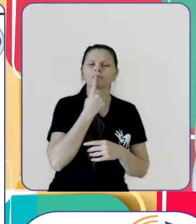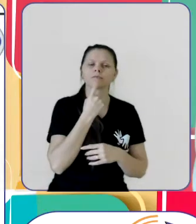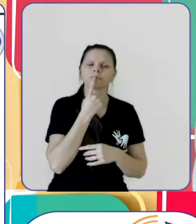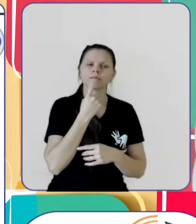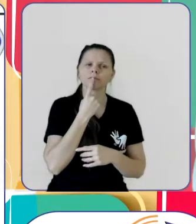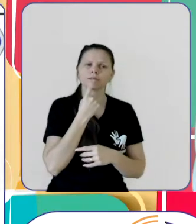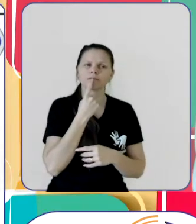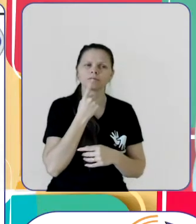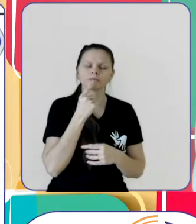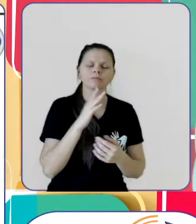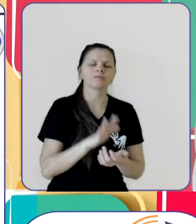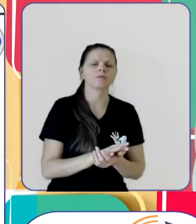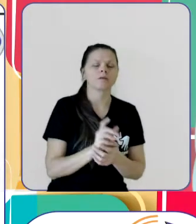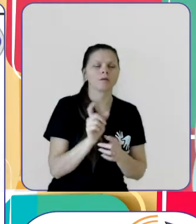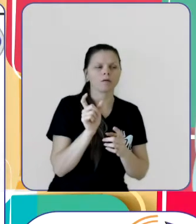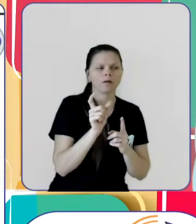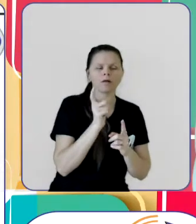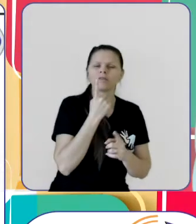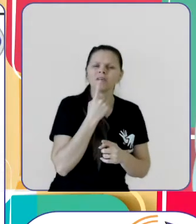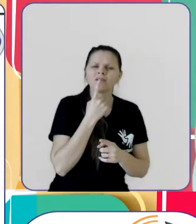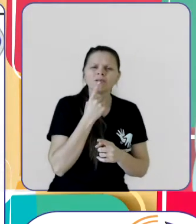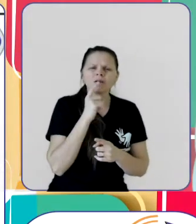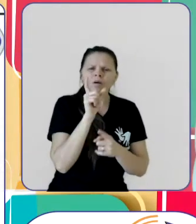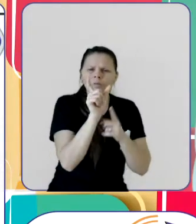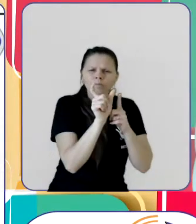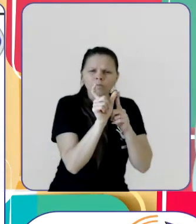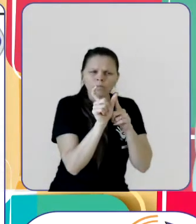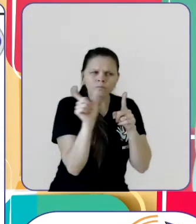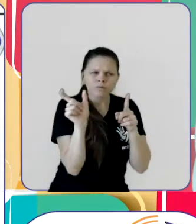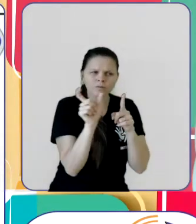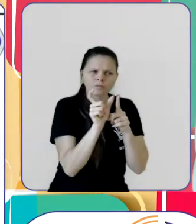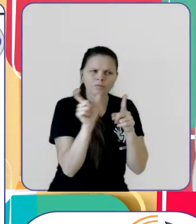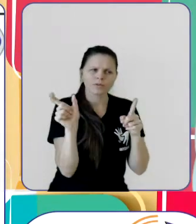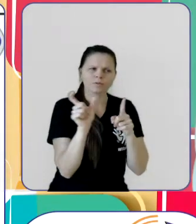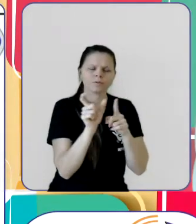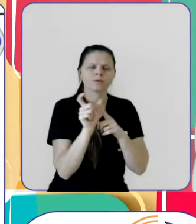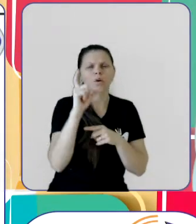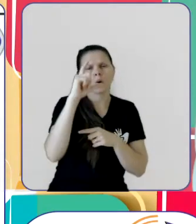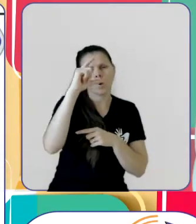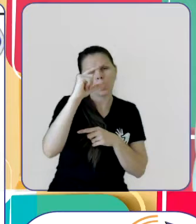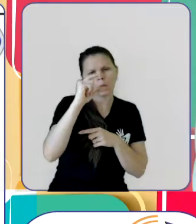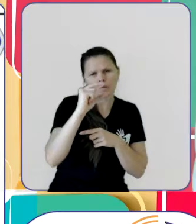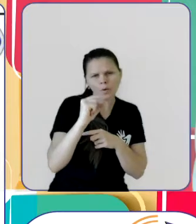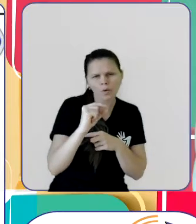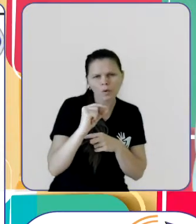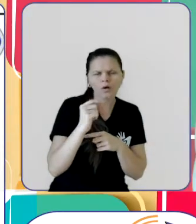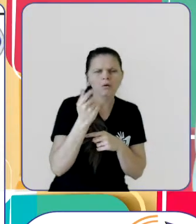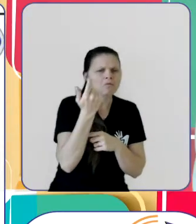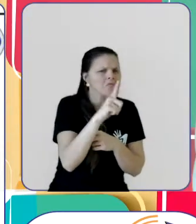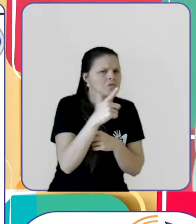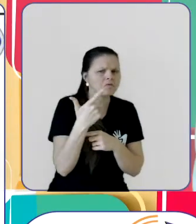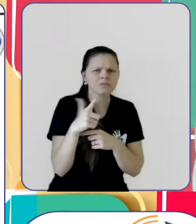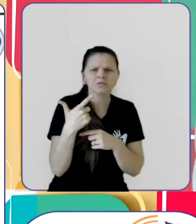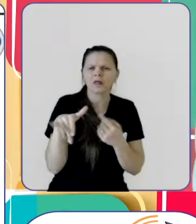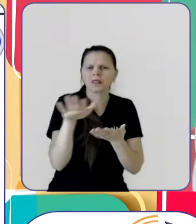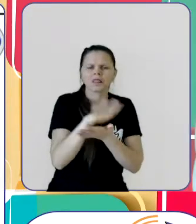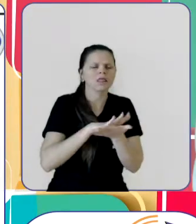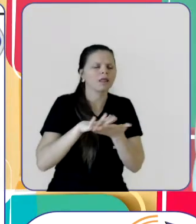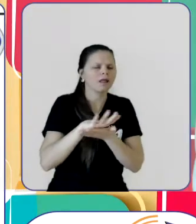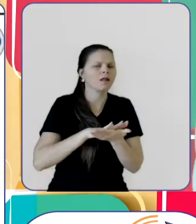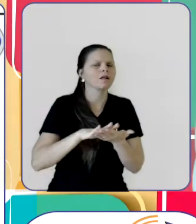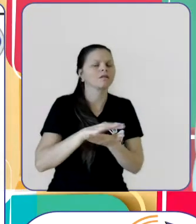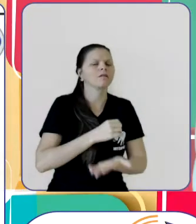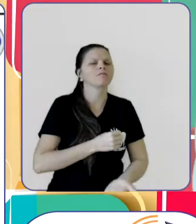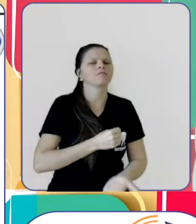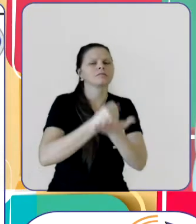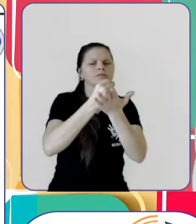está maior, né? Então, assim, ou pouca estrutura ou sem estrutura, né? Para